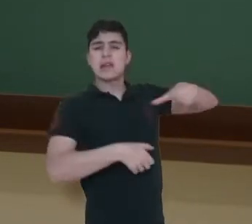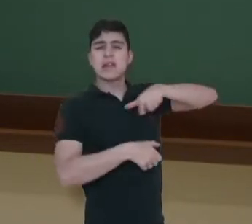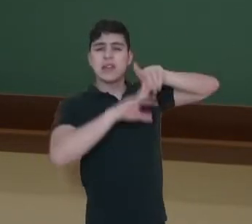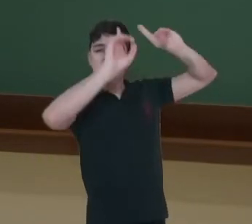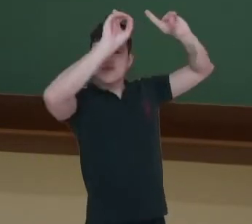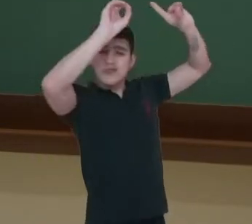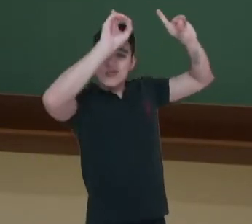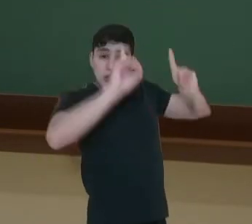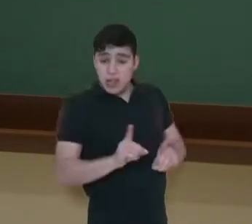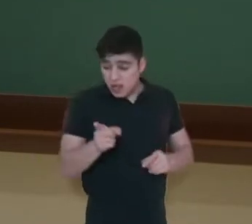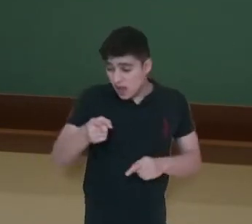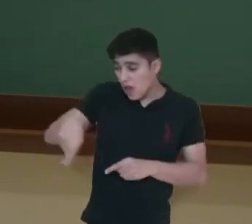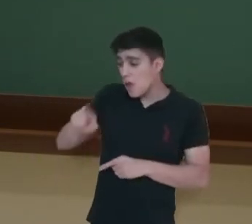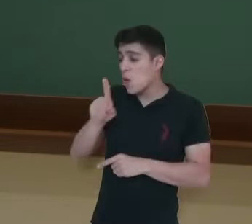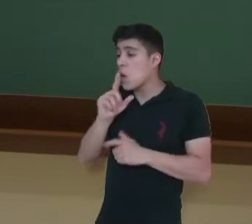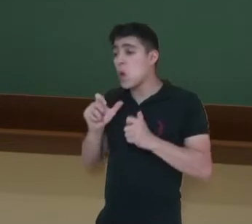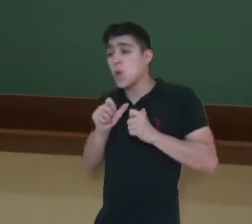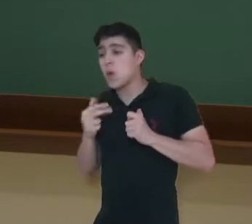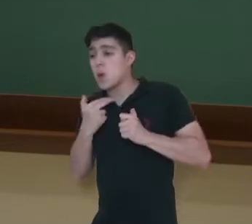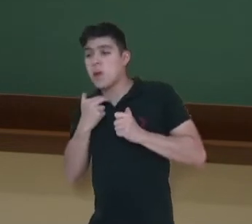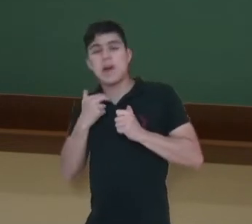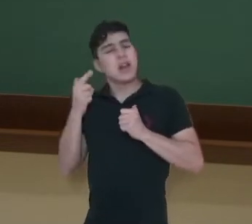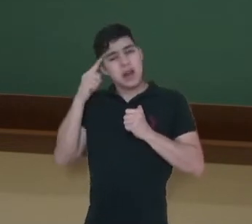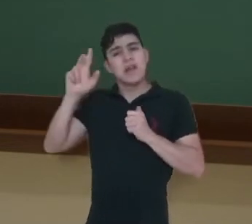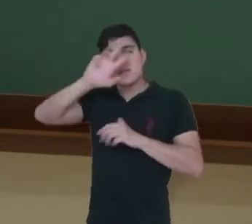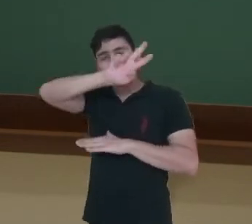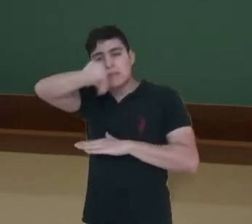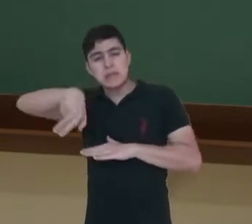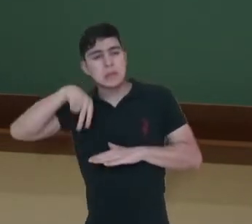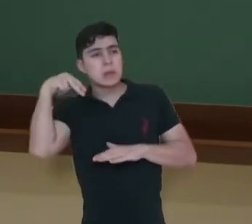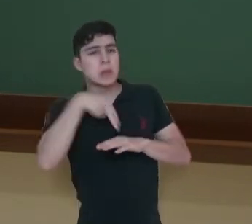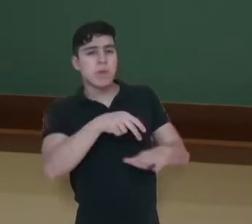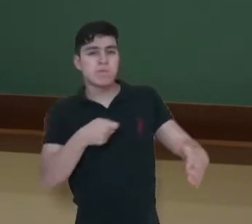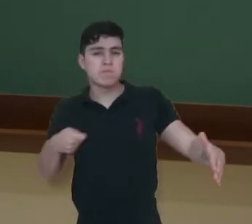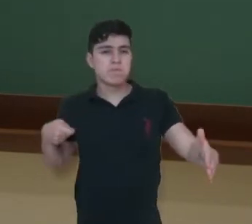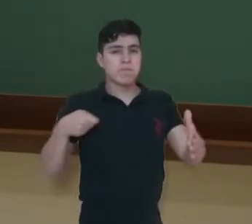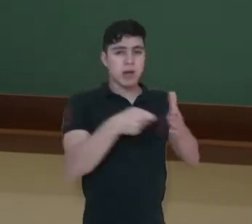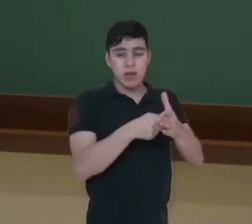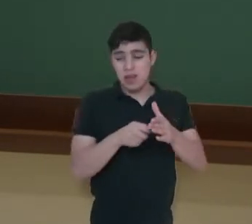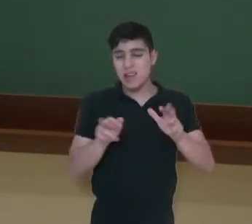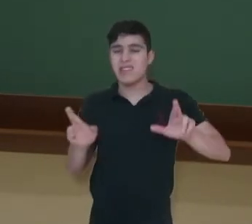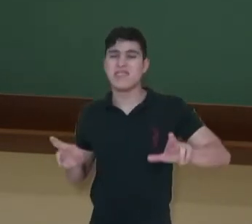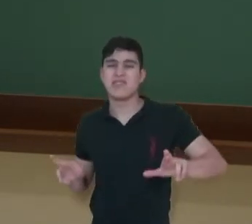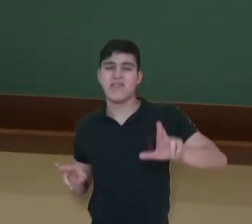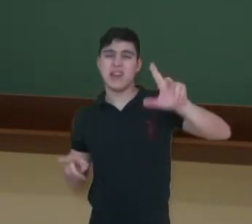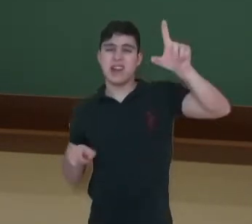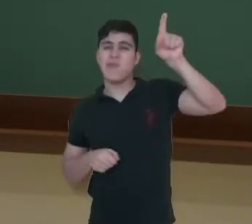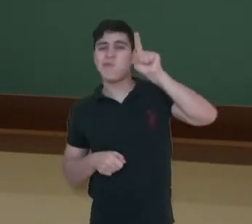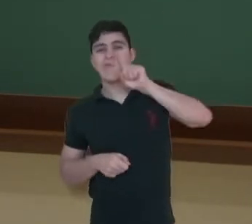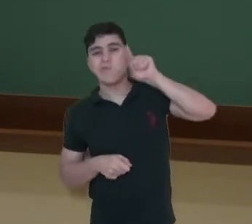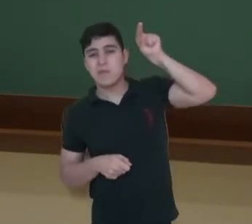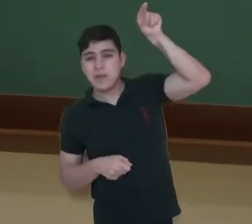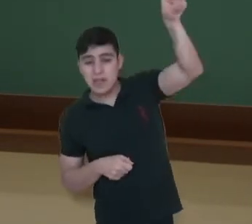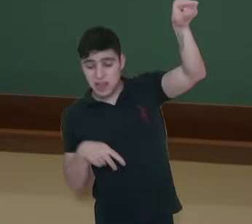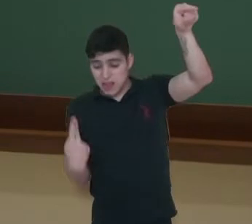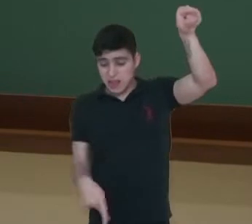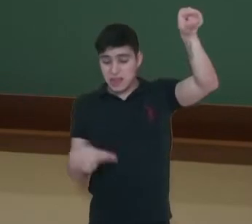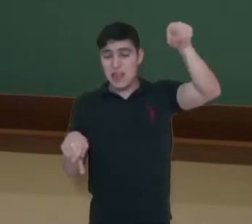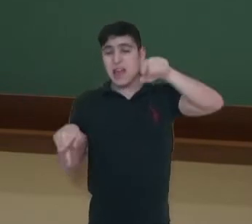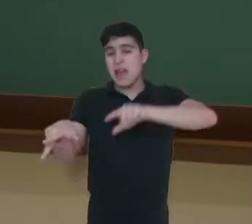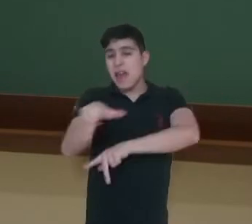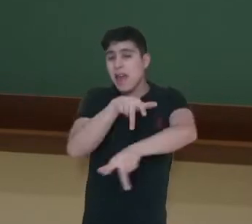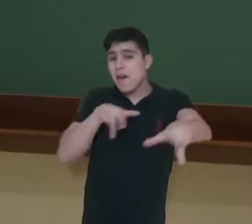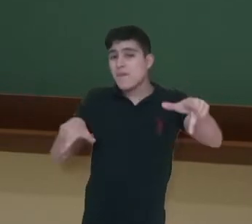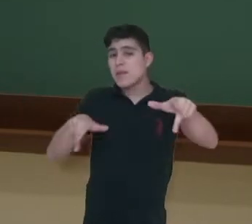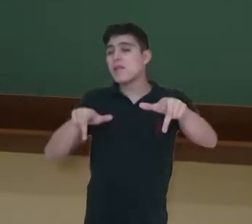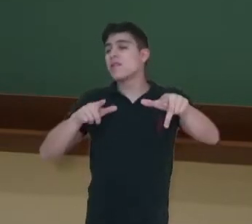e muitas vezes são negligenciados. Então essa é a característica exatamente que vai diferenciar do rap americano. O nosso rap ele já é um